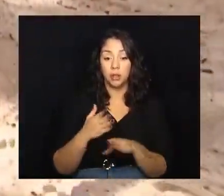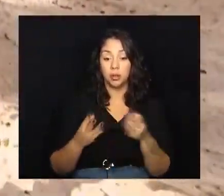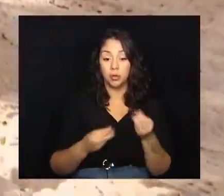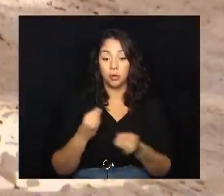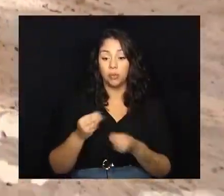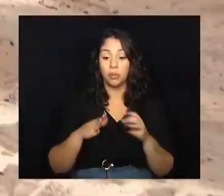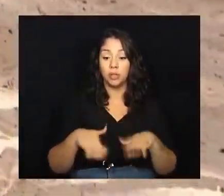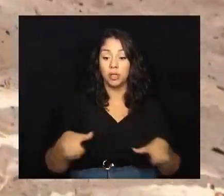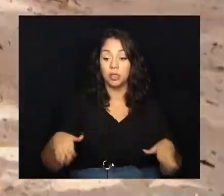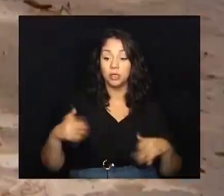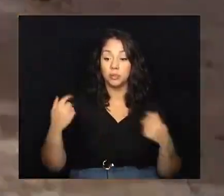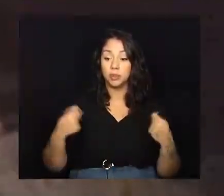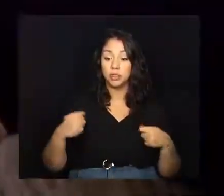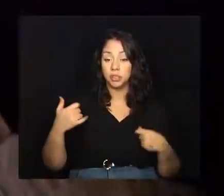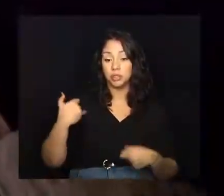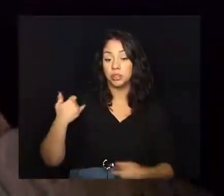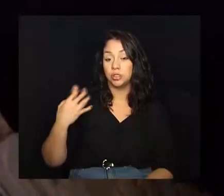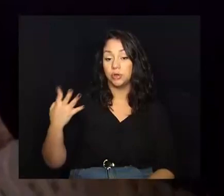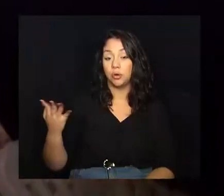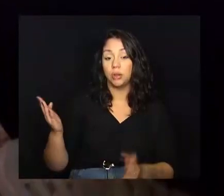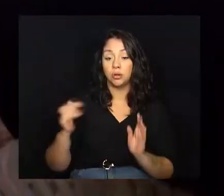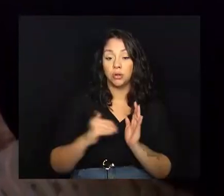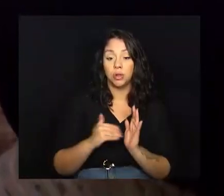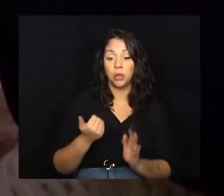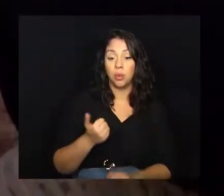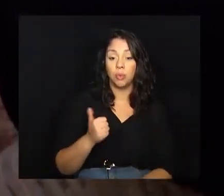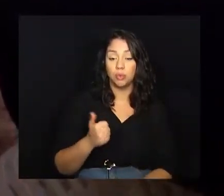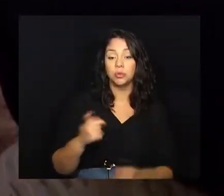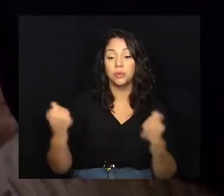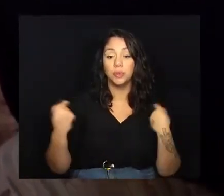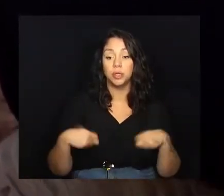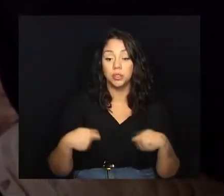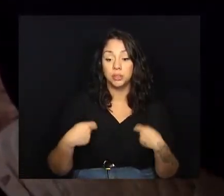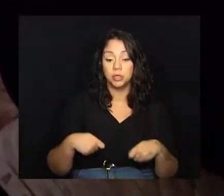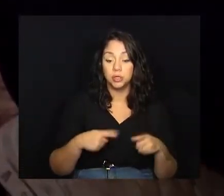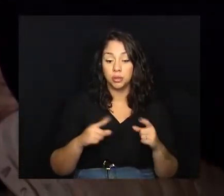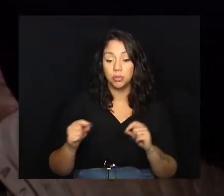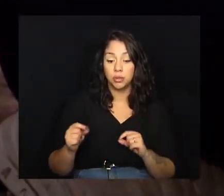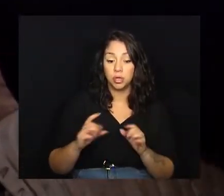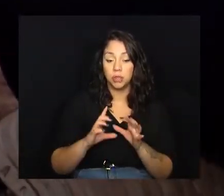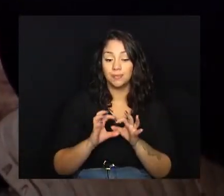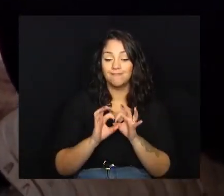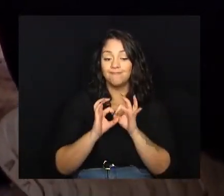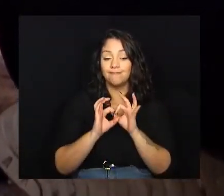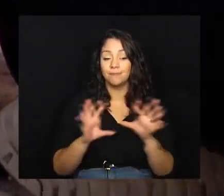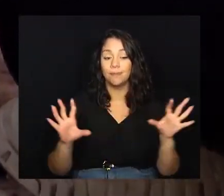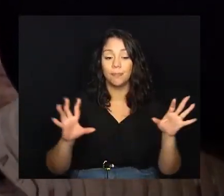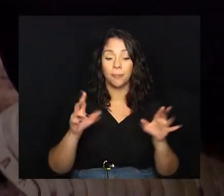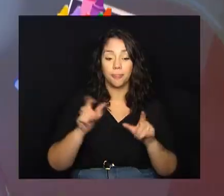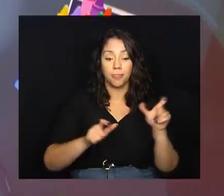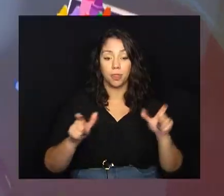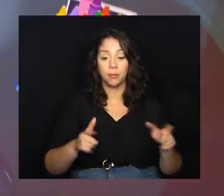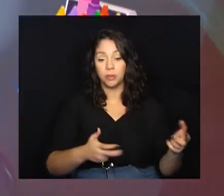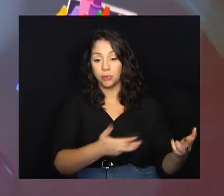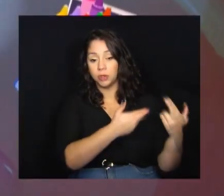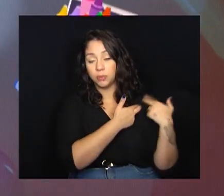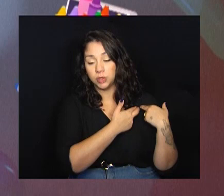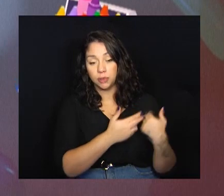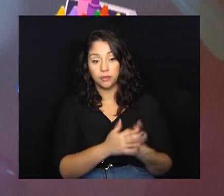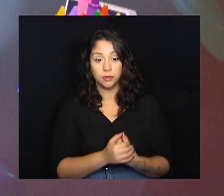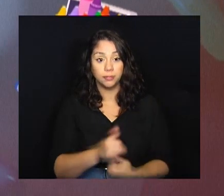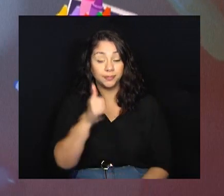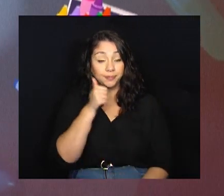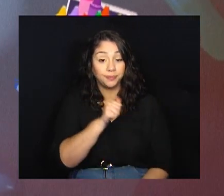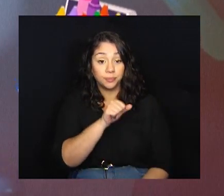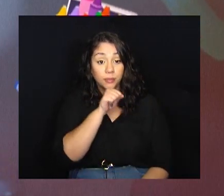devem ter entre 4 e 11 anos e precisam estar autorizadas pelos responsáveis os pais